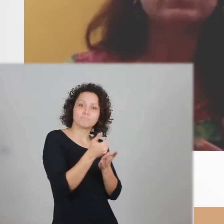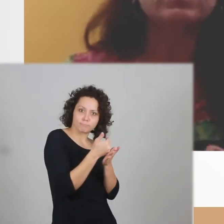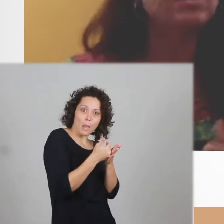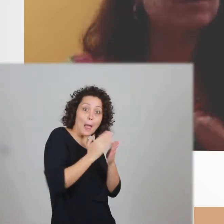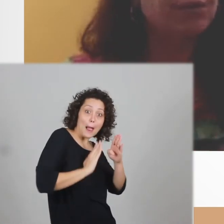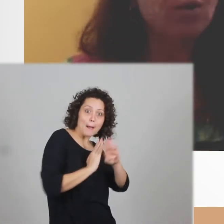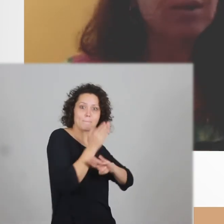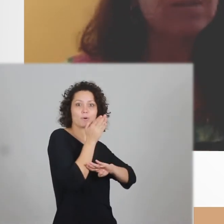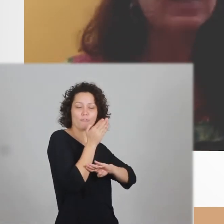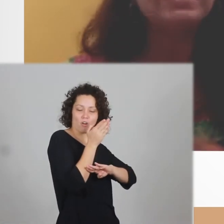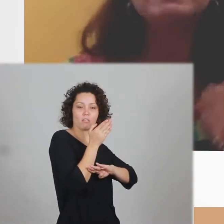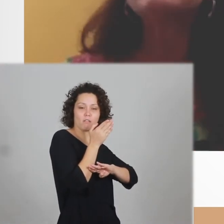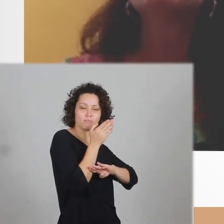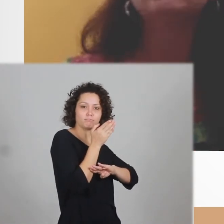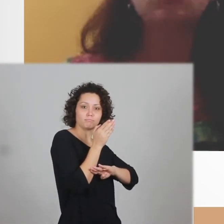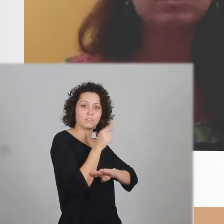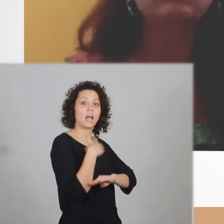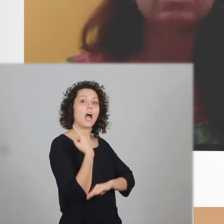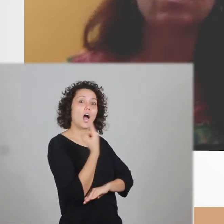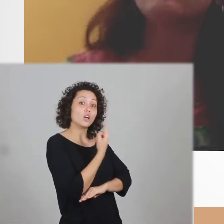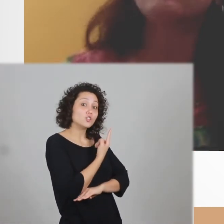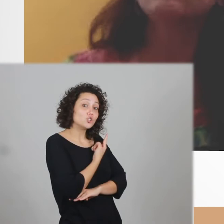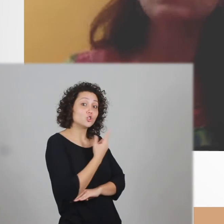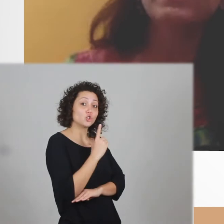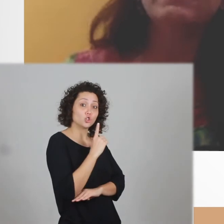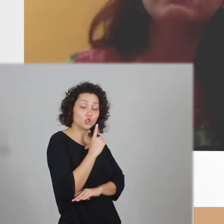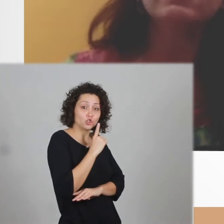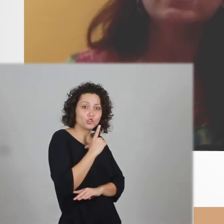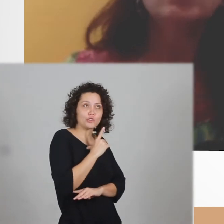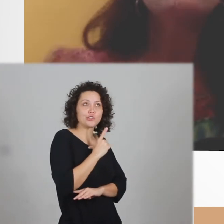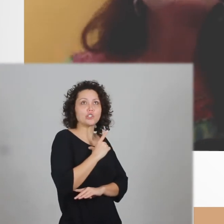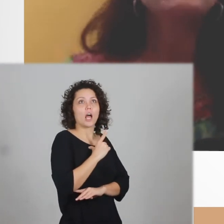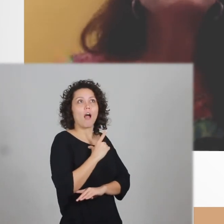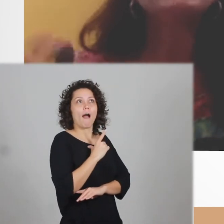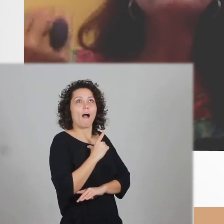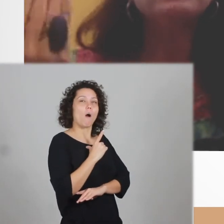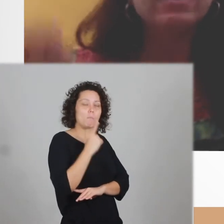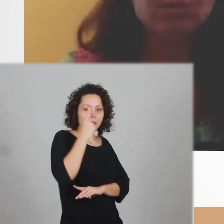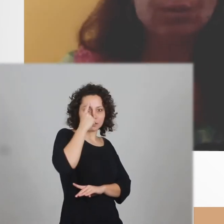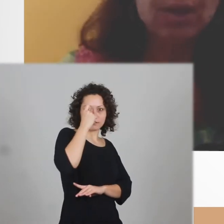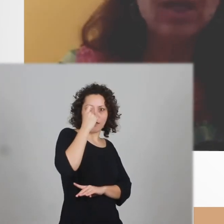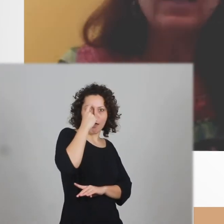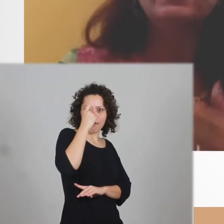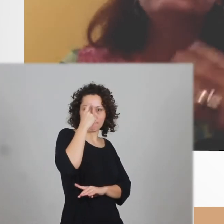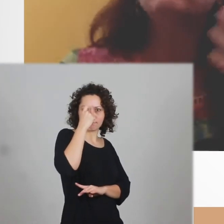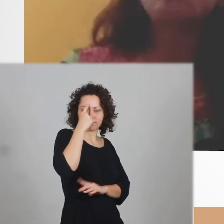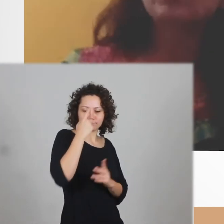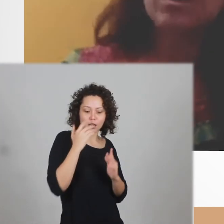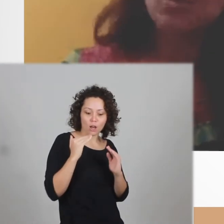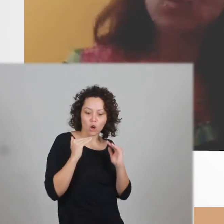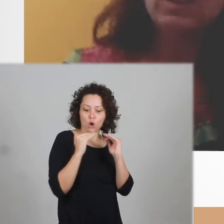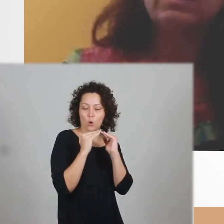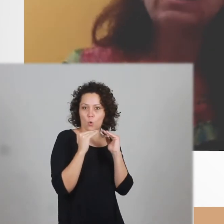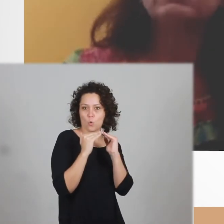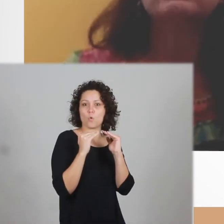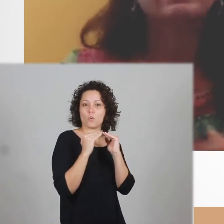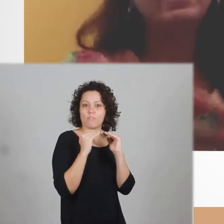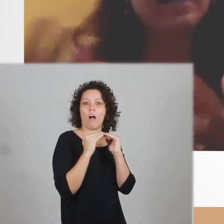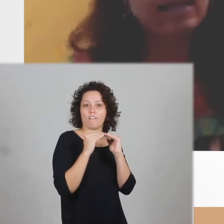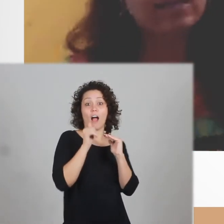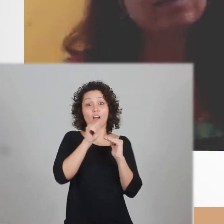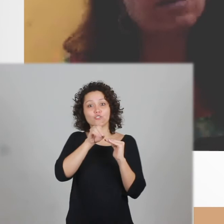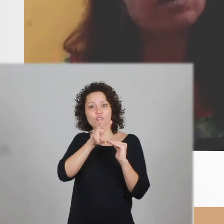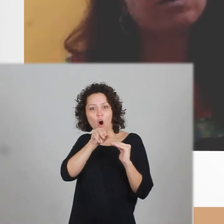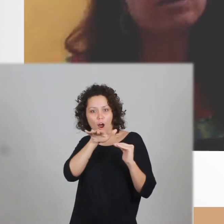um processo de advocacy para a criação da Comissão Nacional dos ODS, para o alinhamento das contas públicas